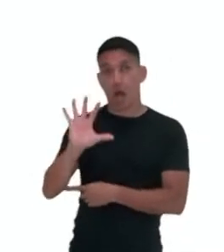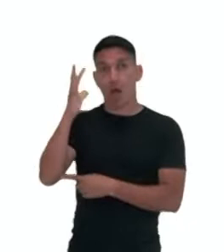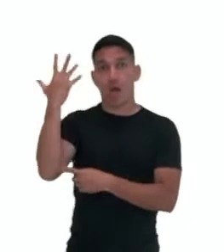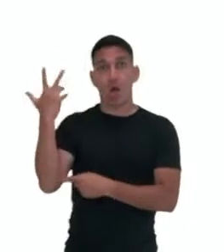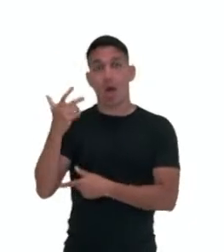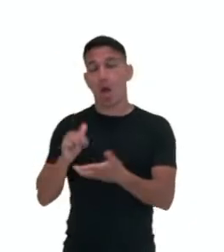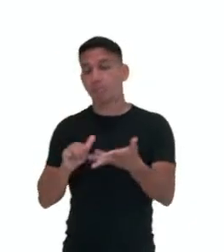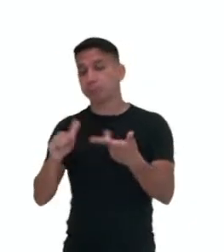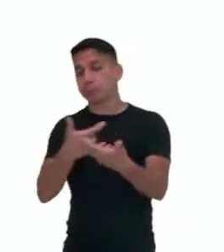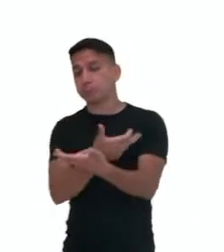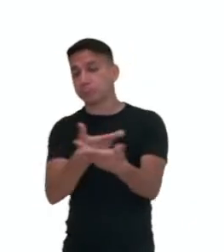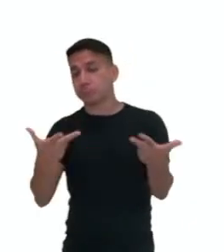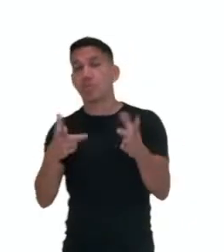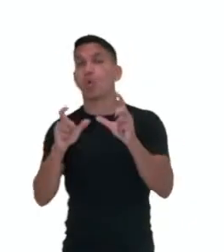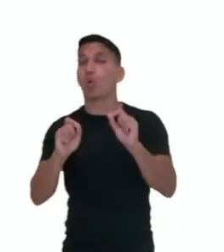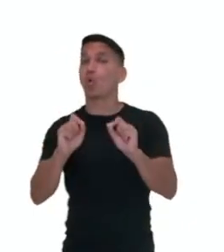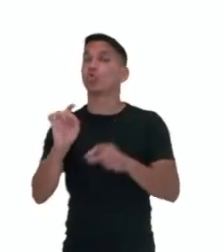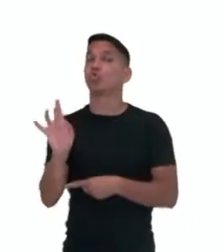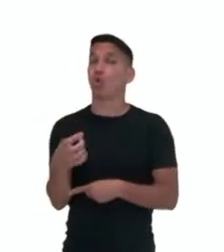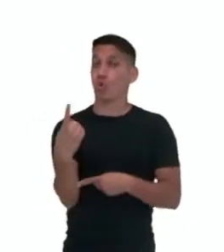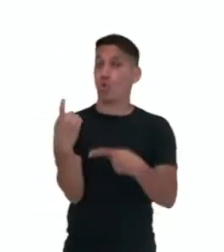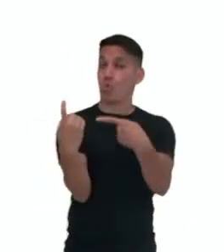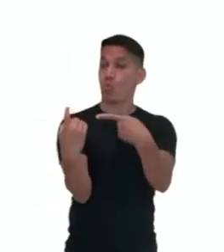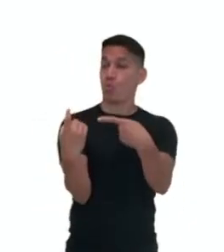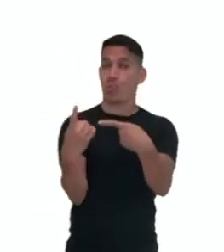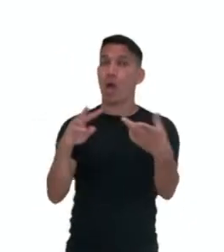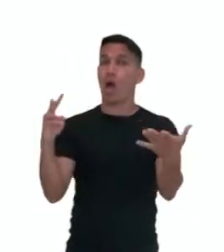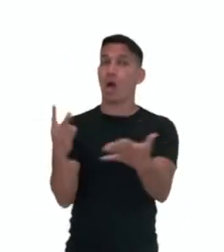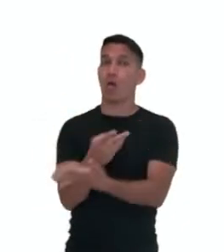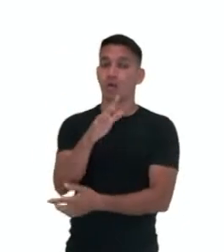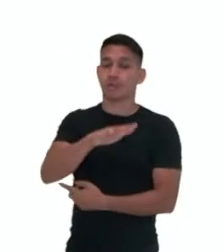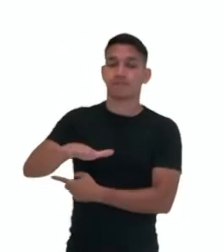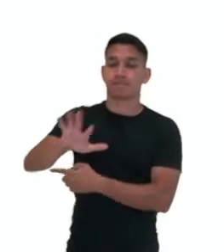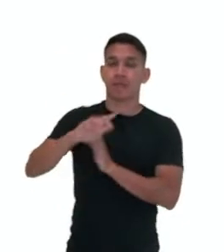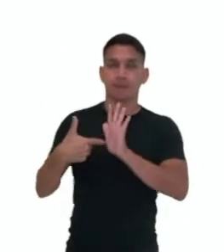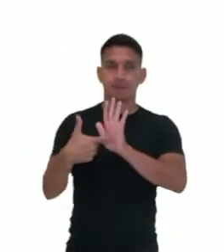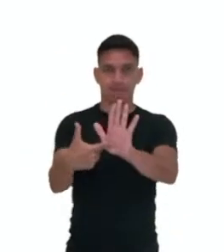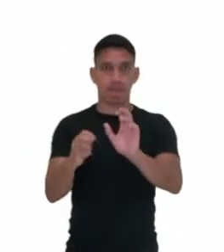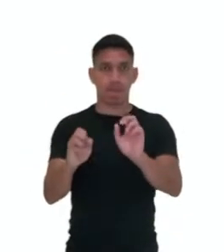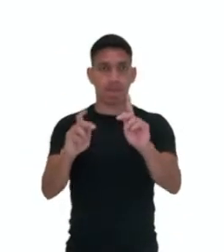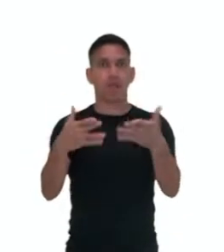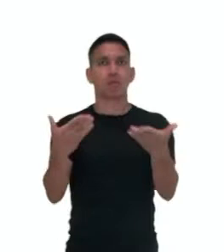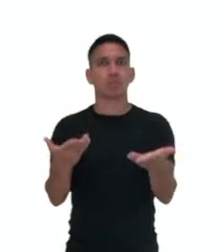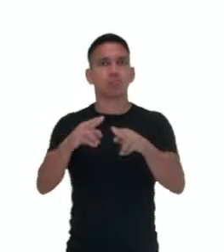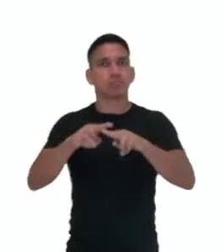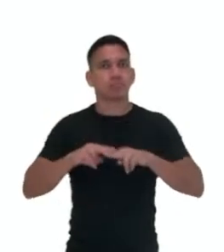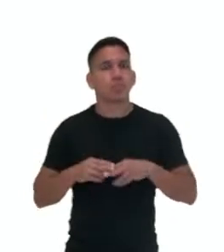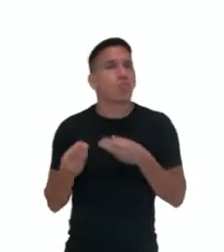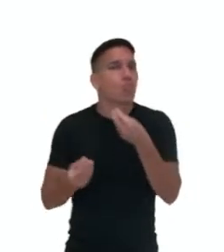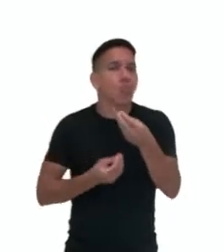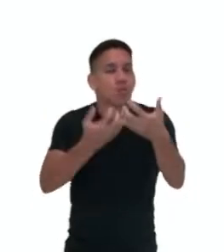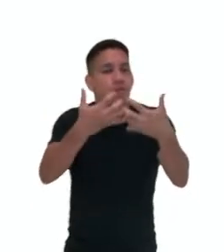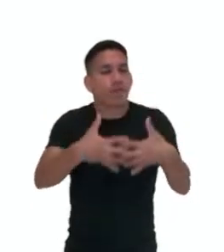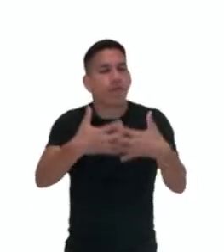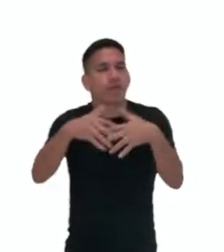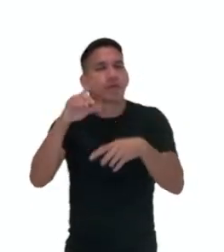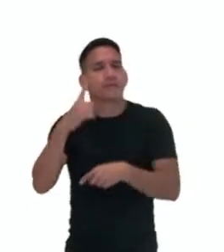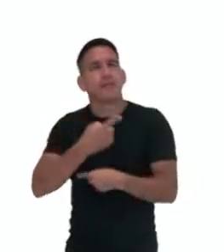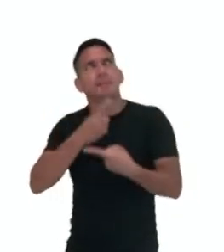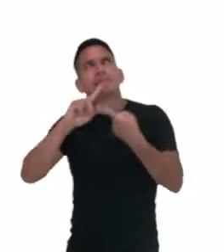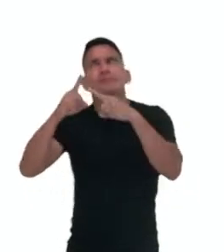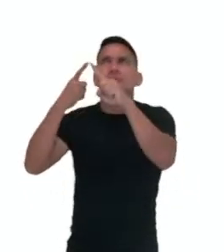é aquele formado por apenas um elemento do espaço amostral. Então, como é que vai funcionar para a gente calcular